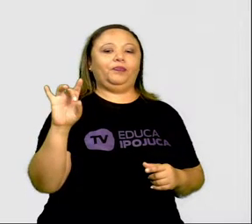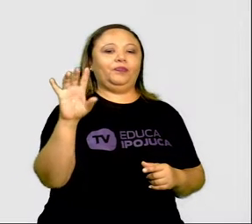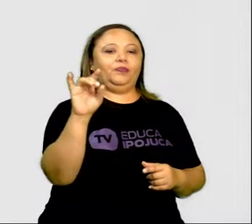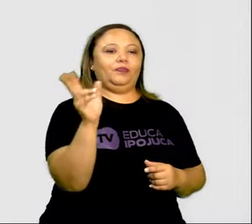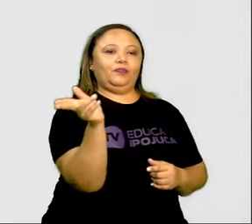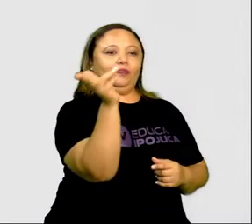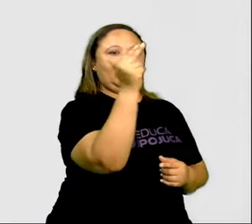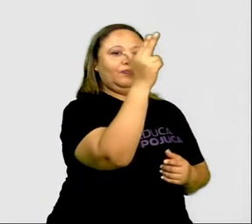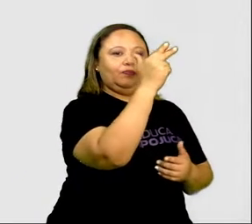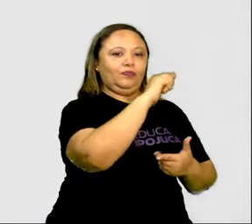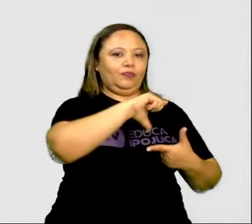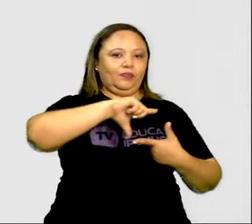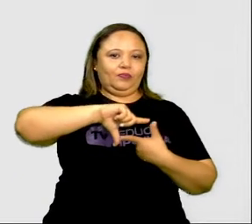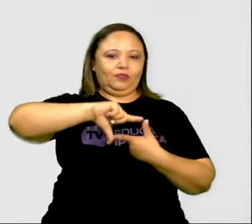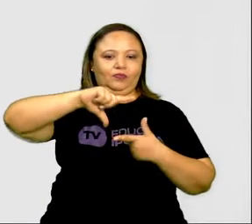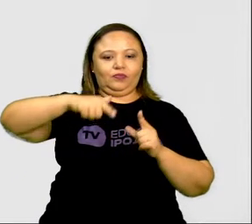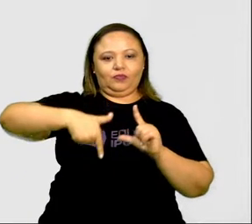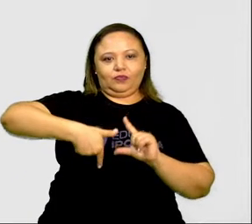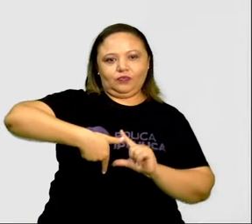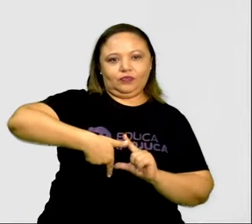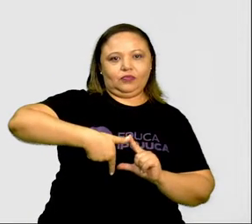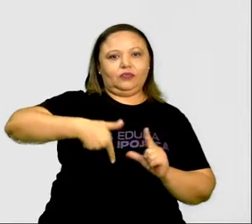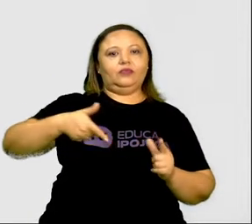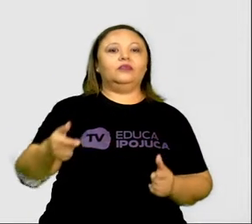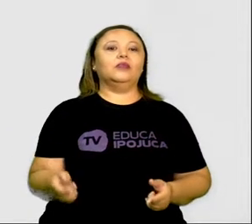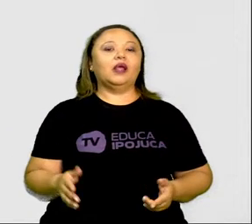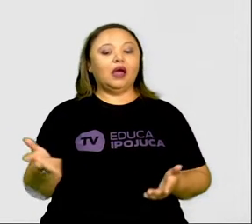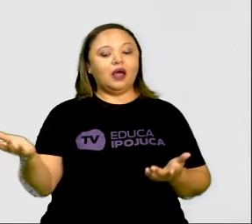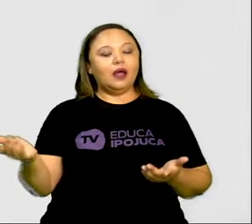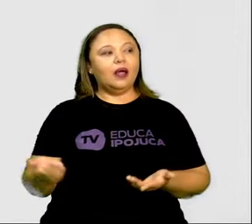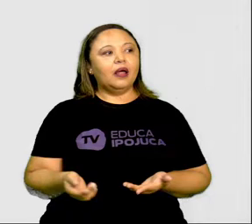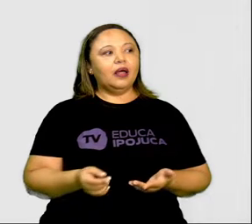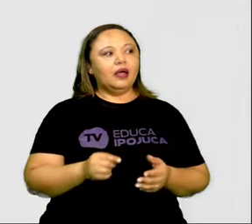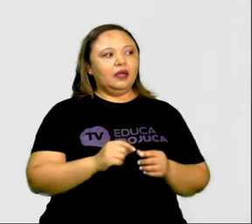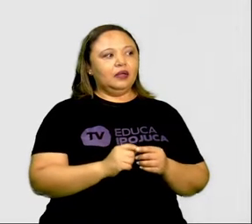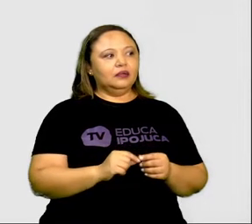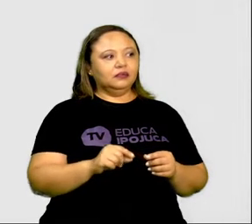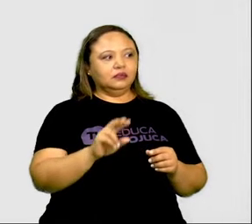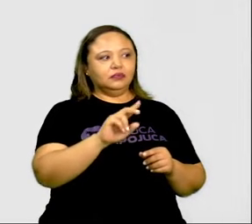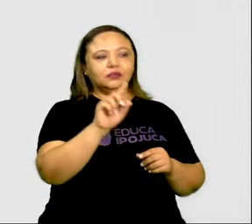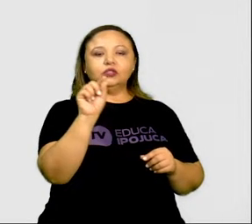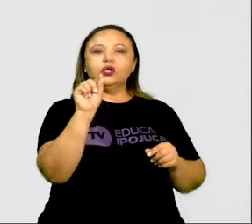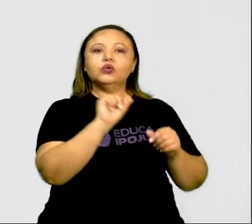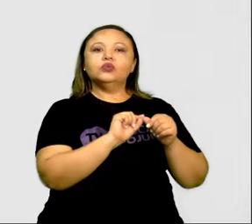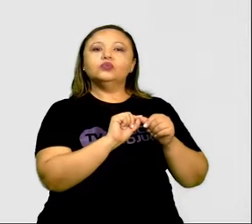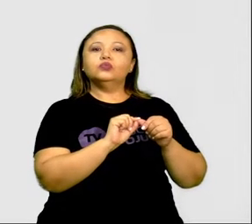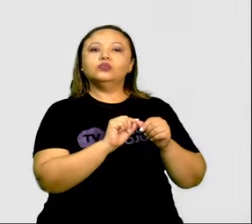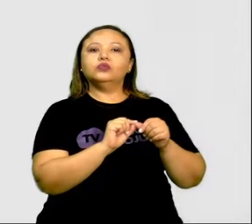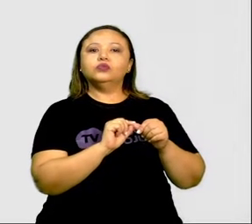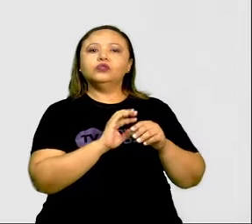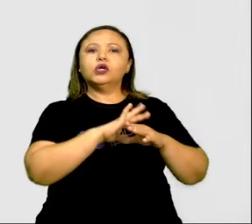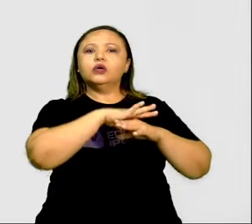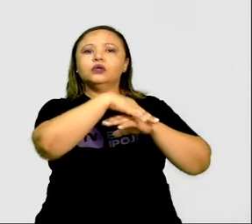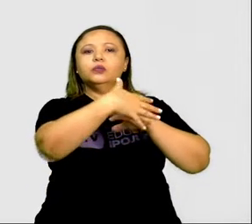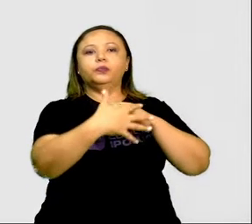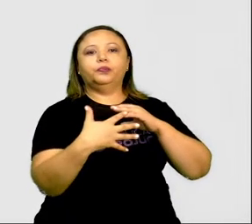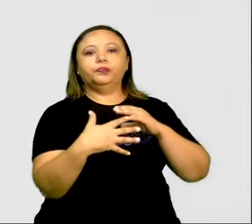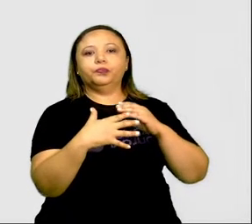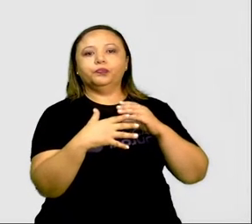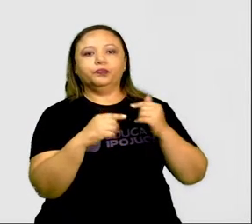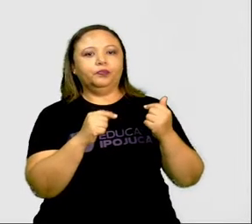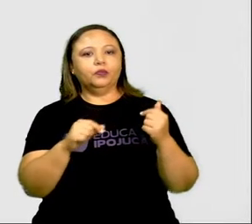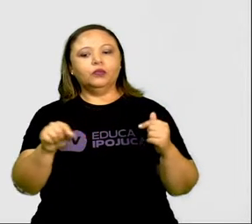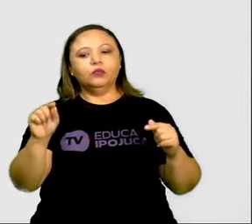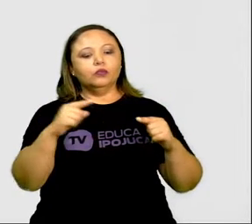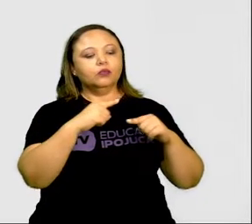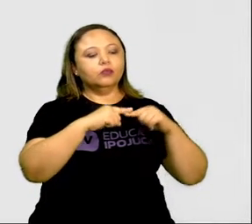espaciais abaixo. Por exemplo, a esfera. Que objeto se parece com a esfera que eu posso colocar o